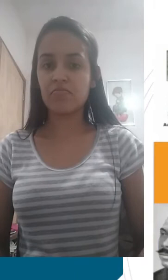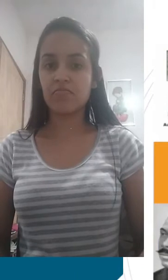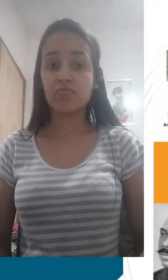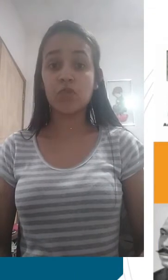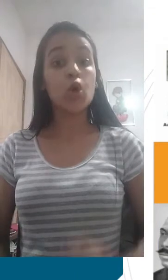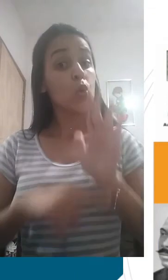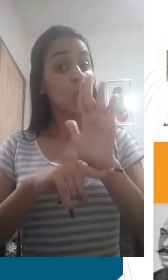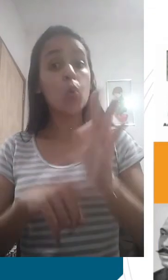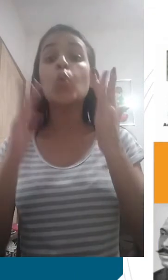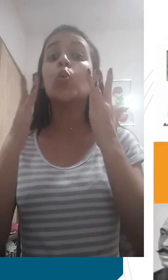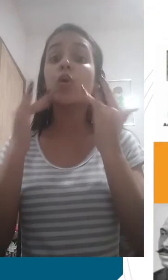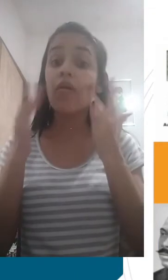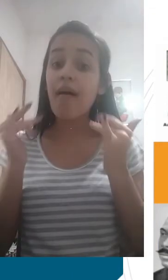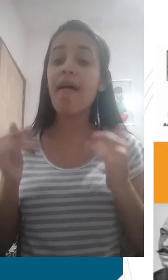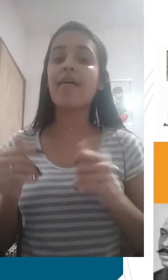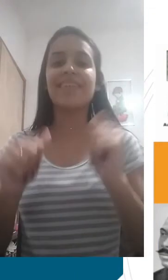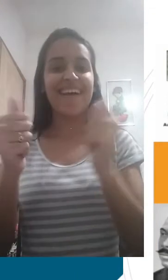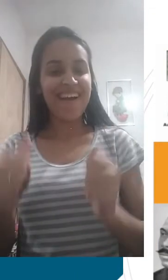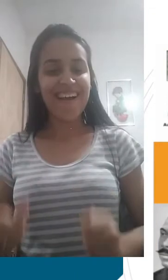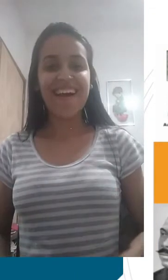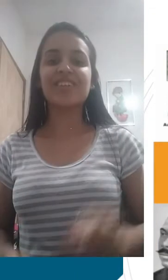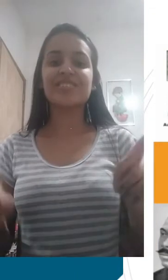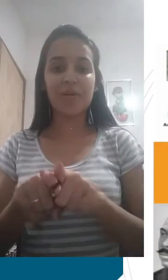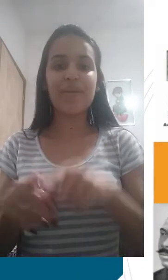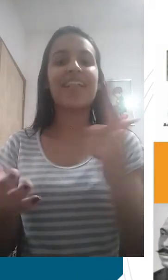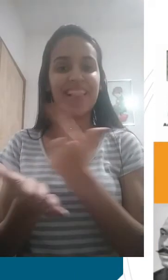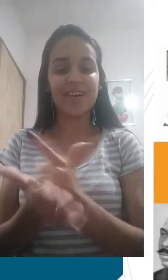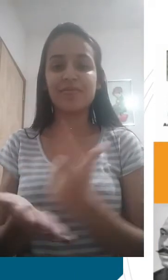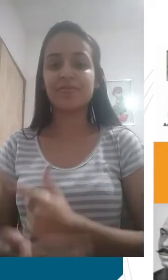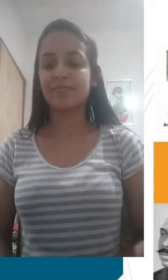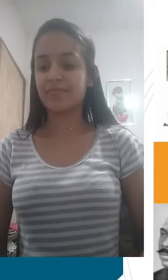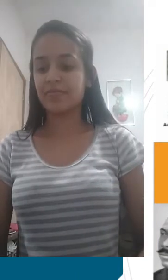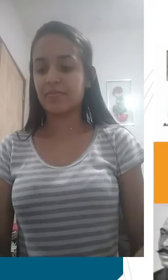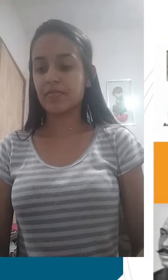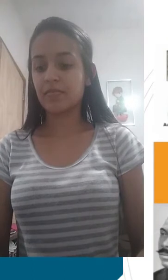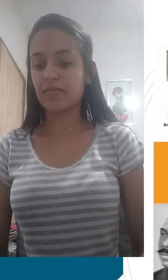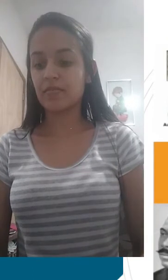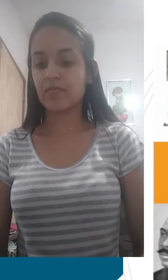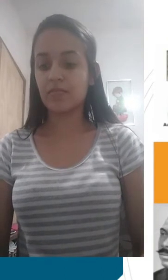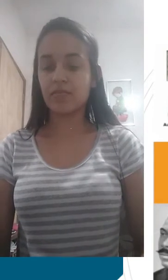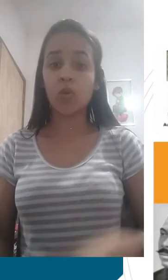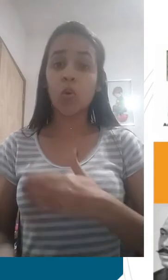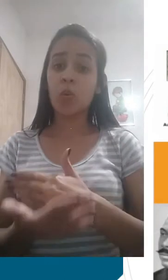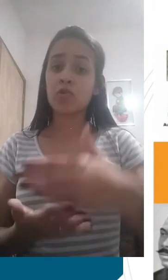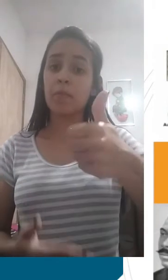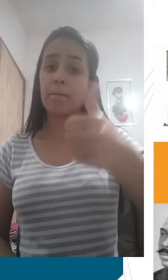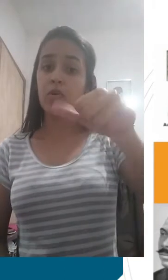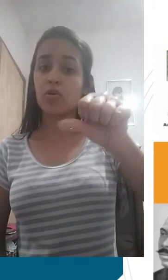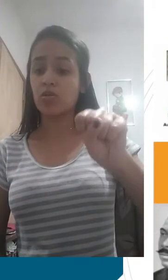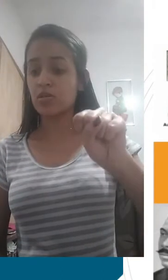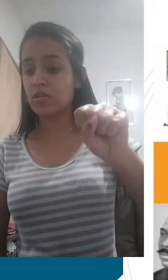artes plásticas, além da literatura. Seu marco no país foi em